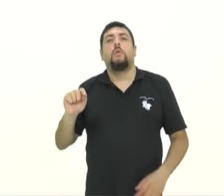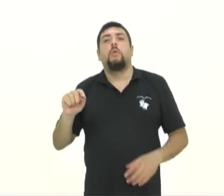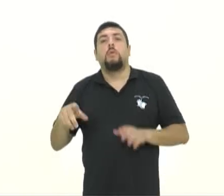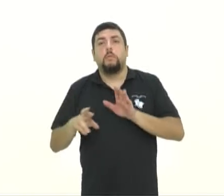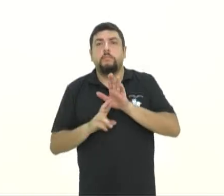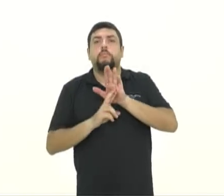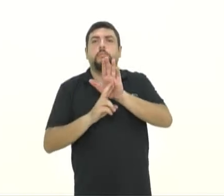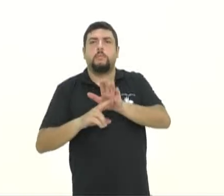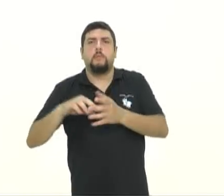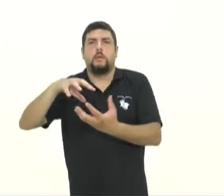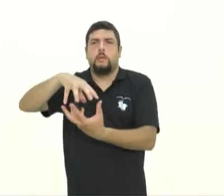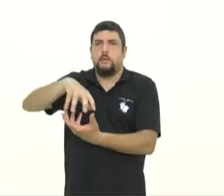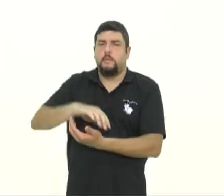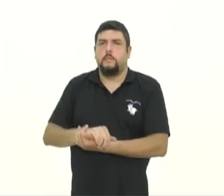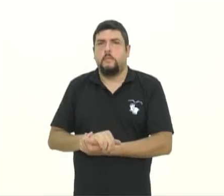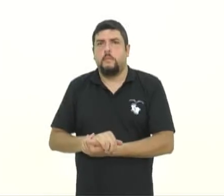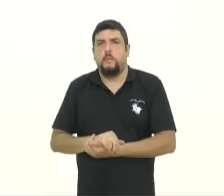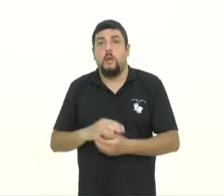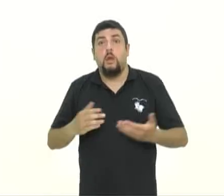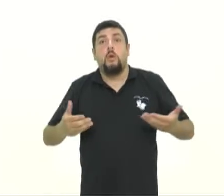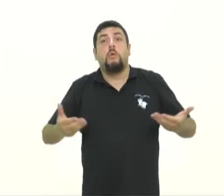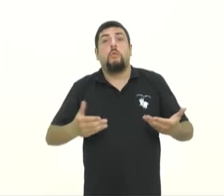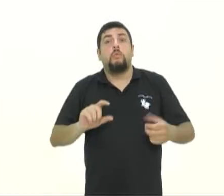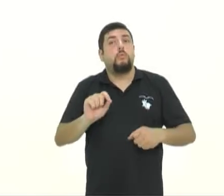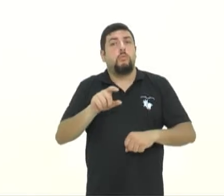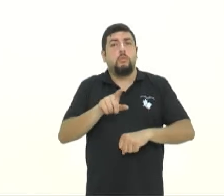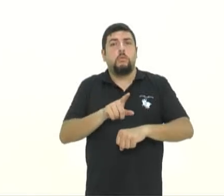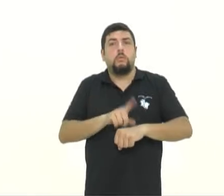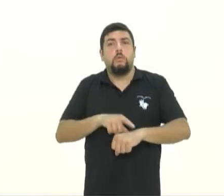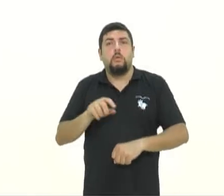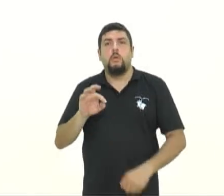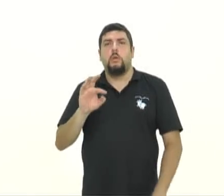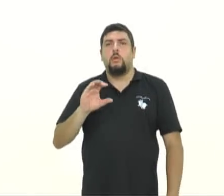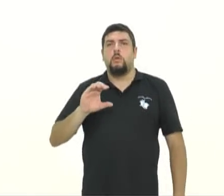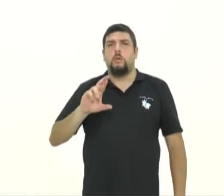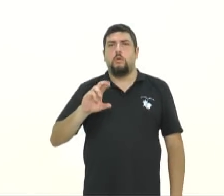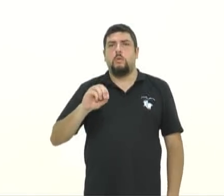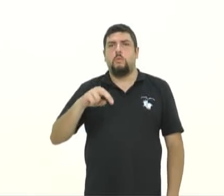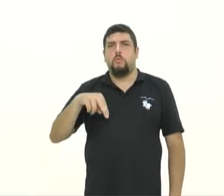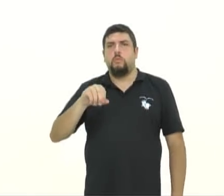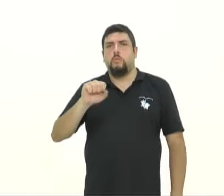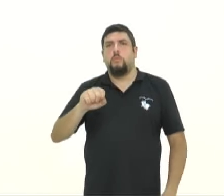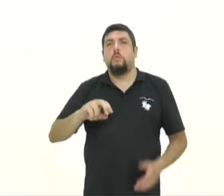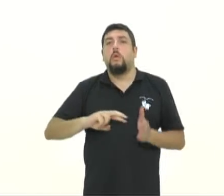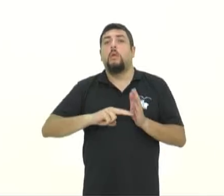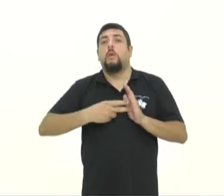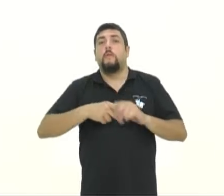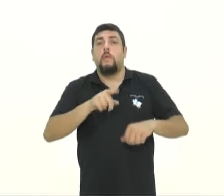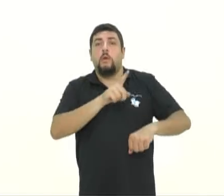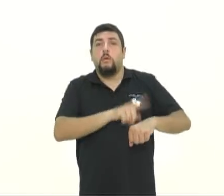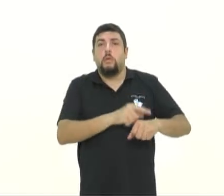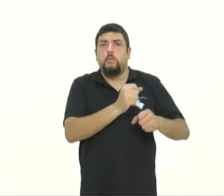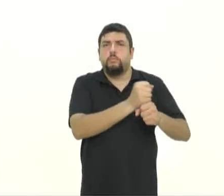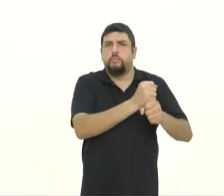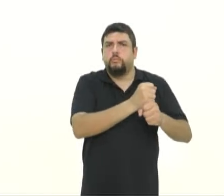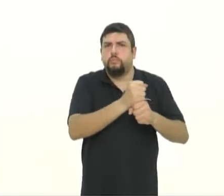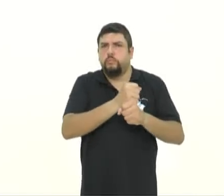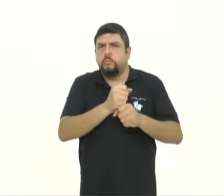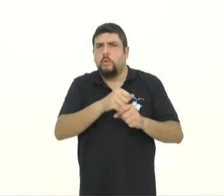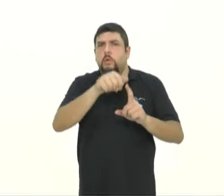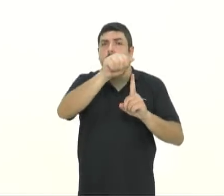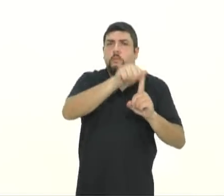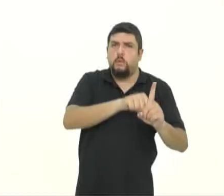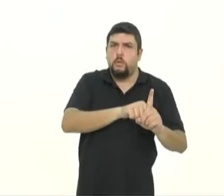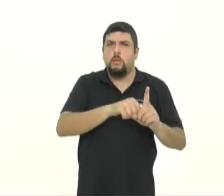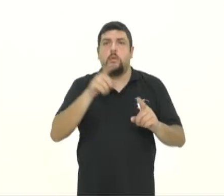de hoje, o símbolo de Cronos define o tempo cronológico e físico, entendido como os anos, meses,